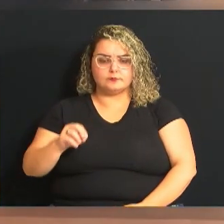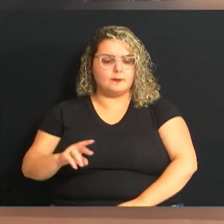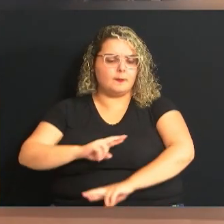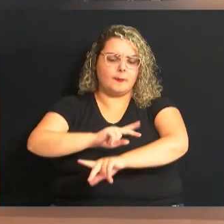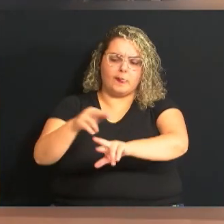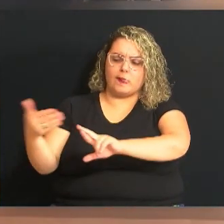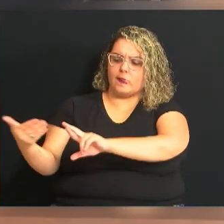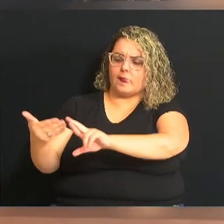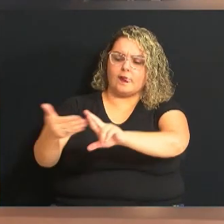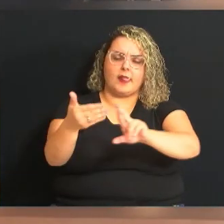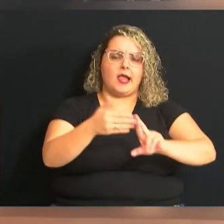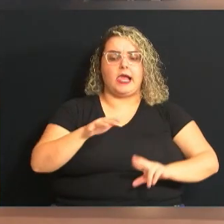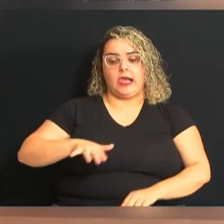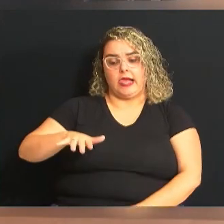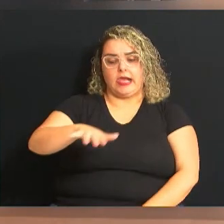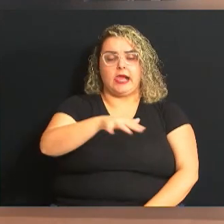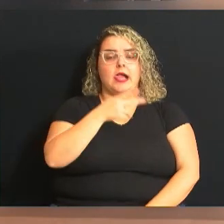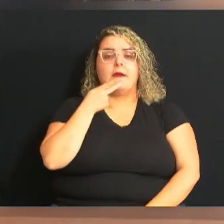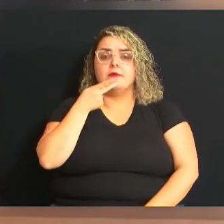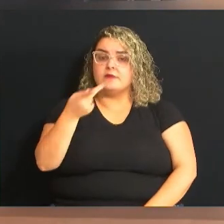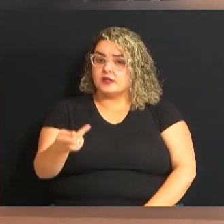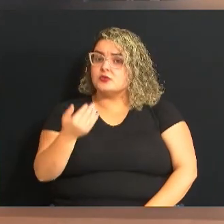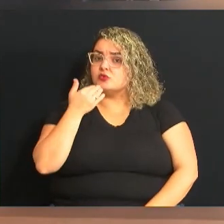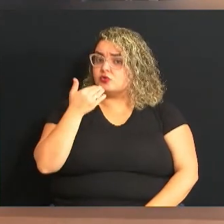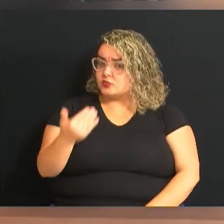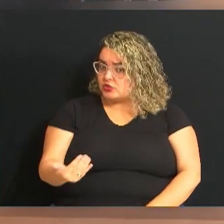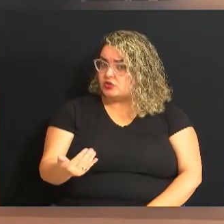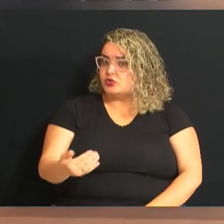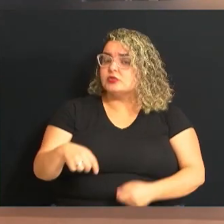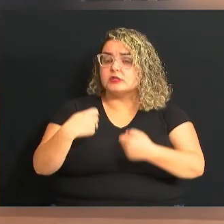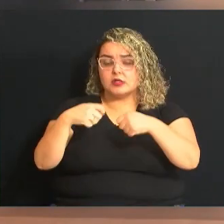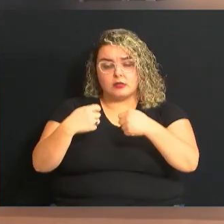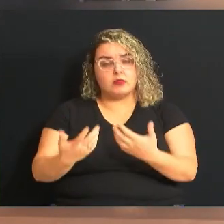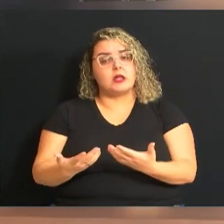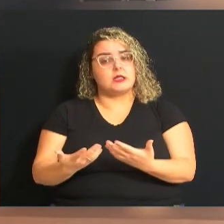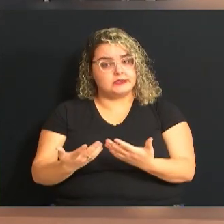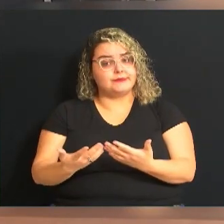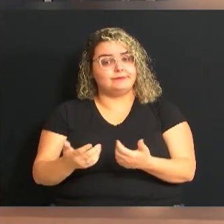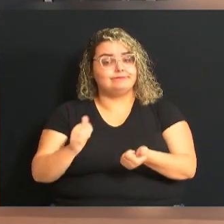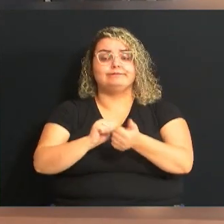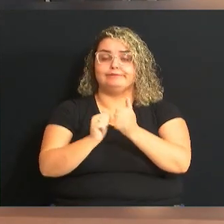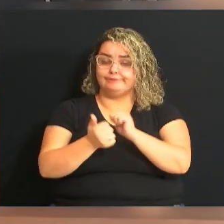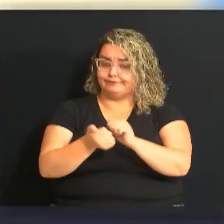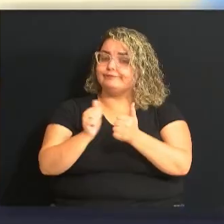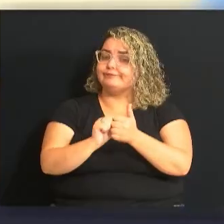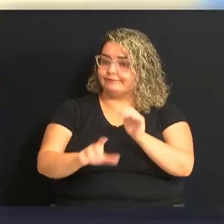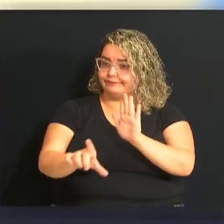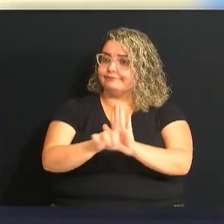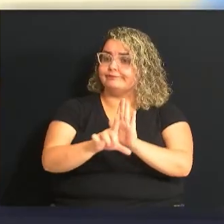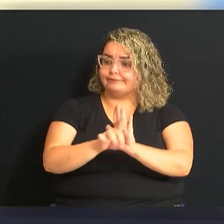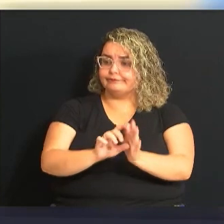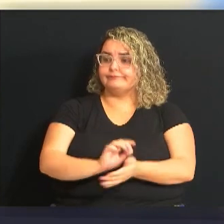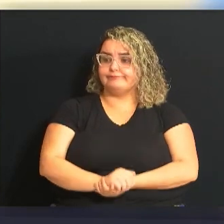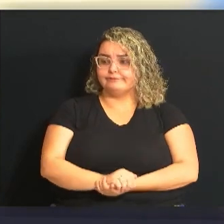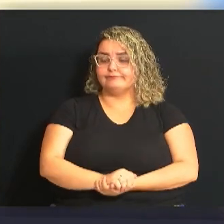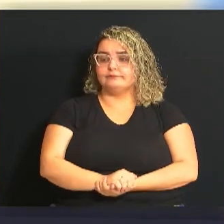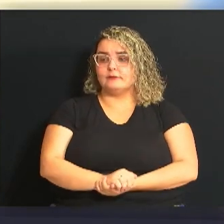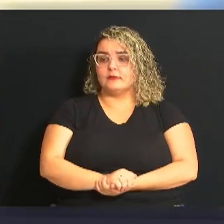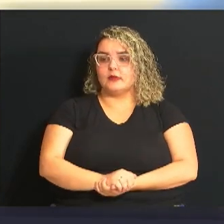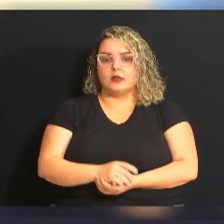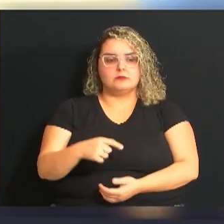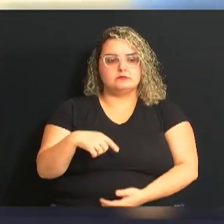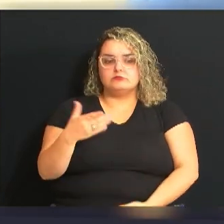Vila Nogueira, Cafezinho, Novo Horizonte, Taquaral, Jardim Professora Tarsília. E já do outro lado da cidade, lá